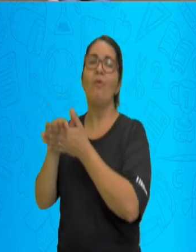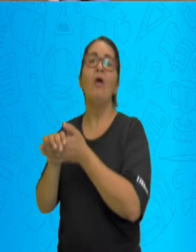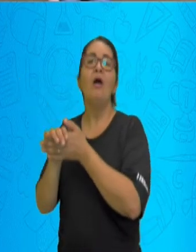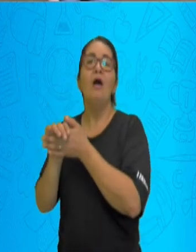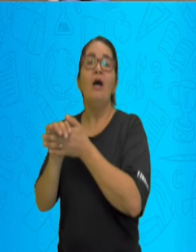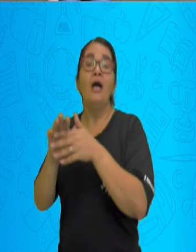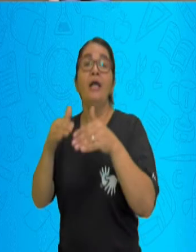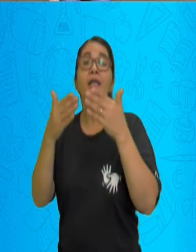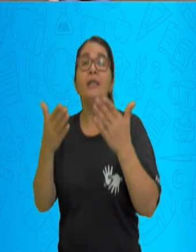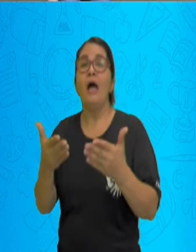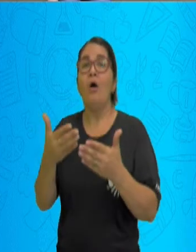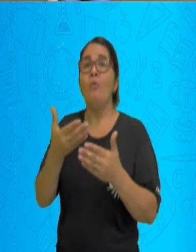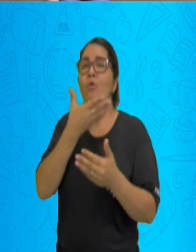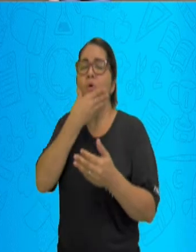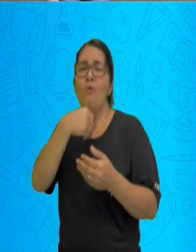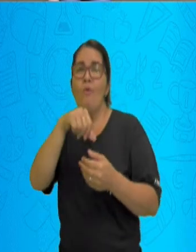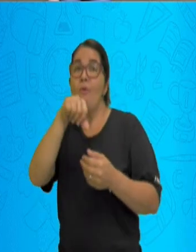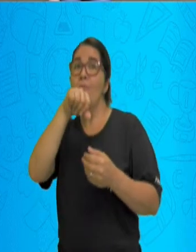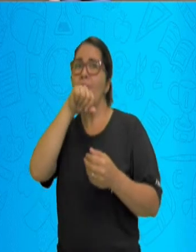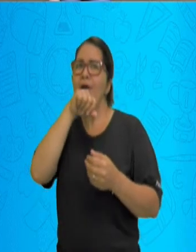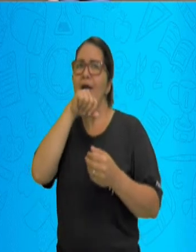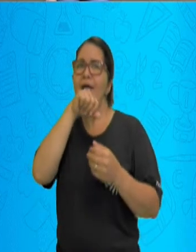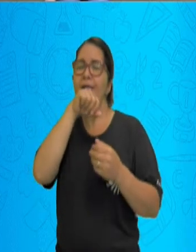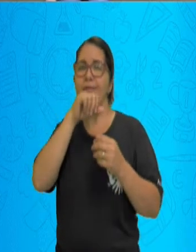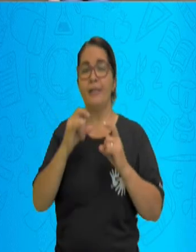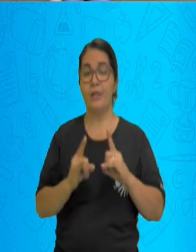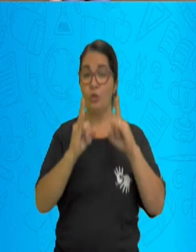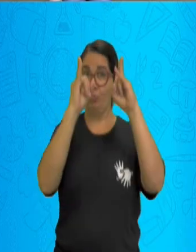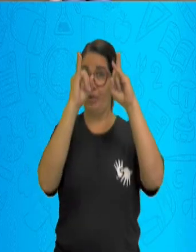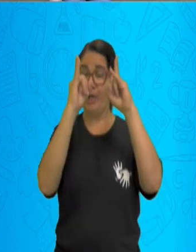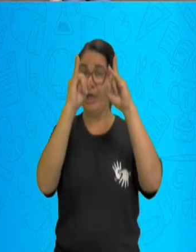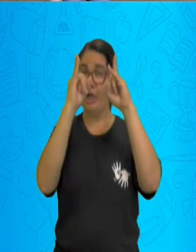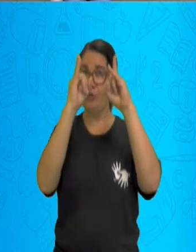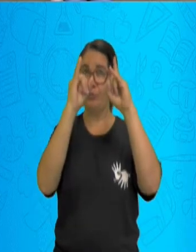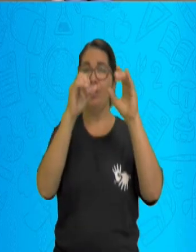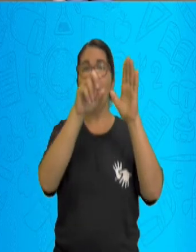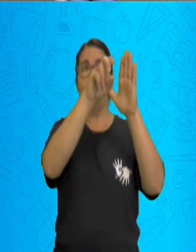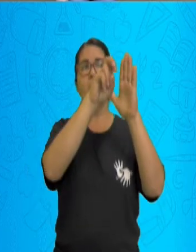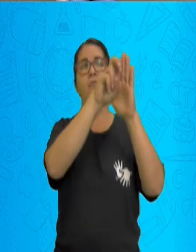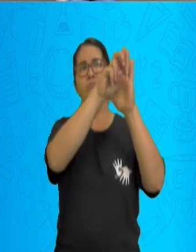que chegava da aula.